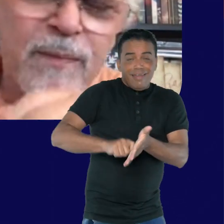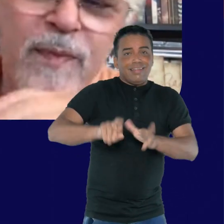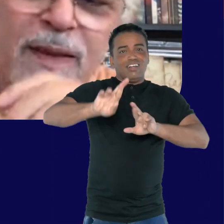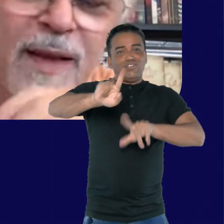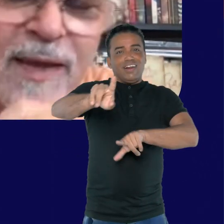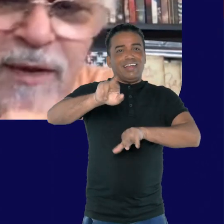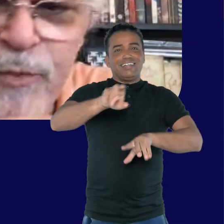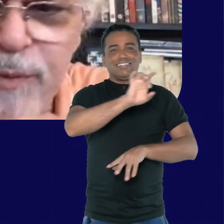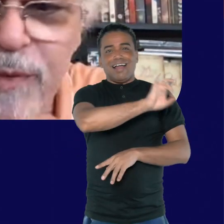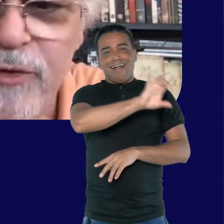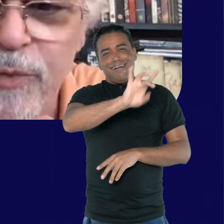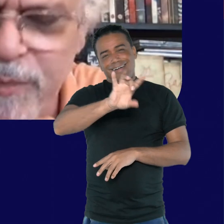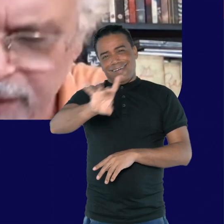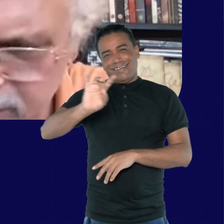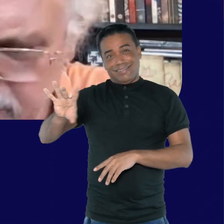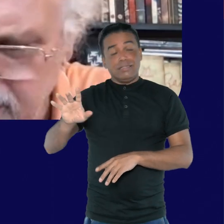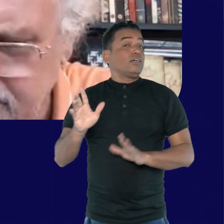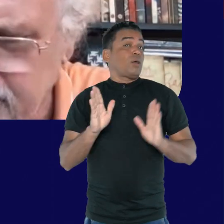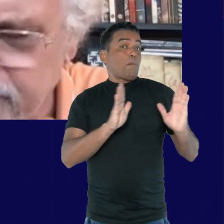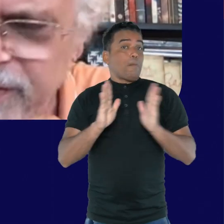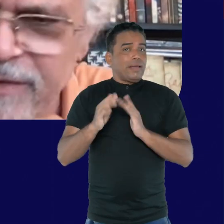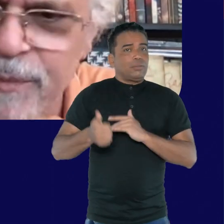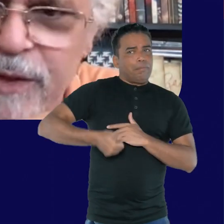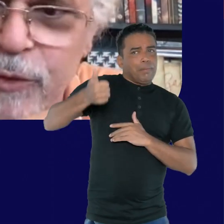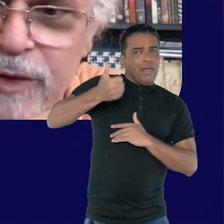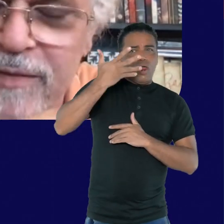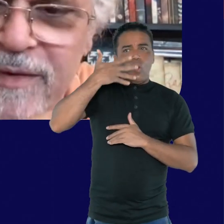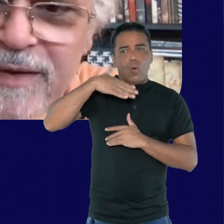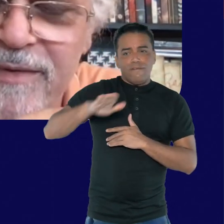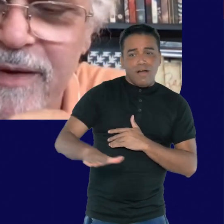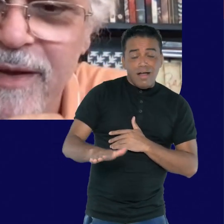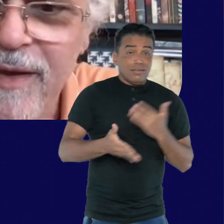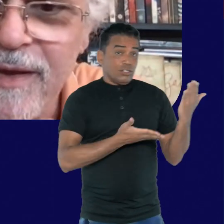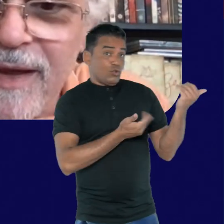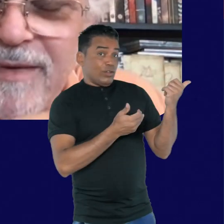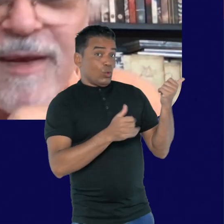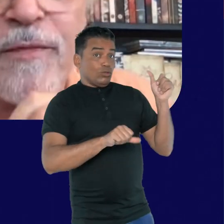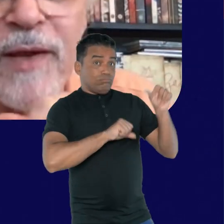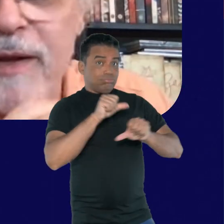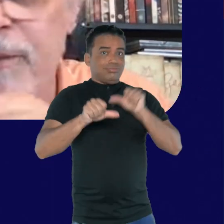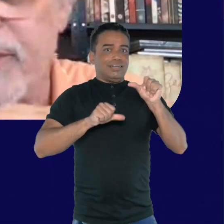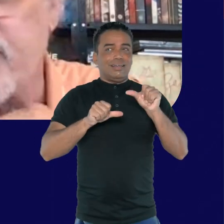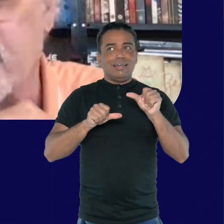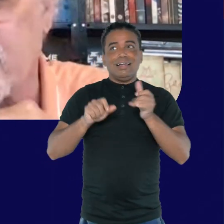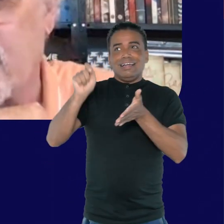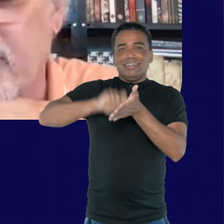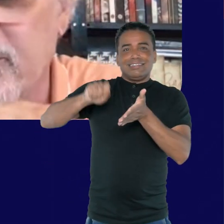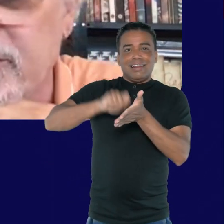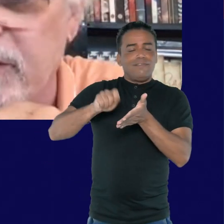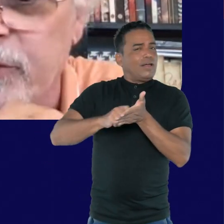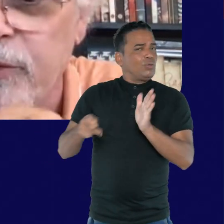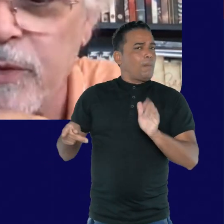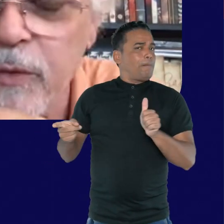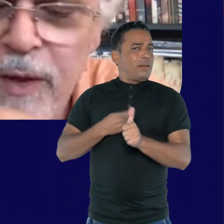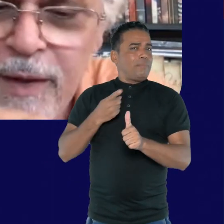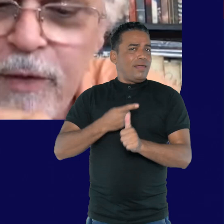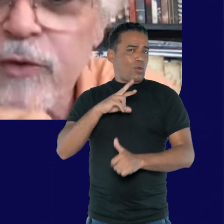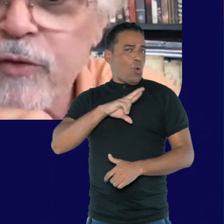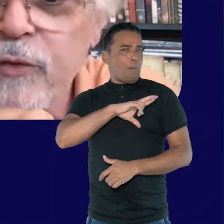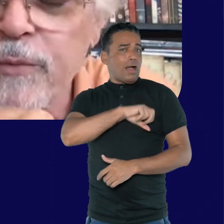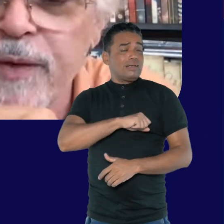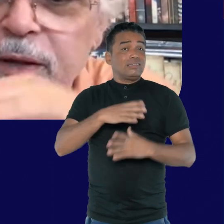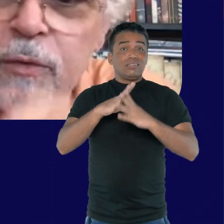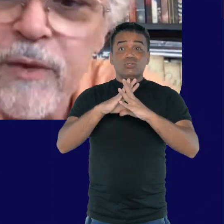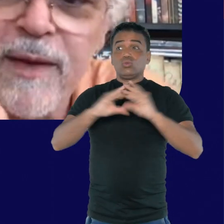lá, naqueles primeiros momentos, lá da infância para a adolescência, escrevendo aquele primeiro romance que sumiu,